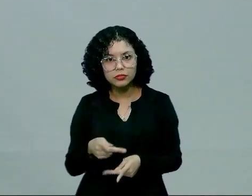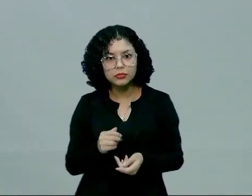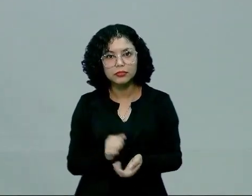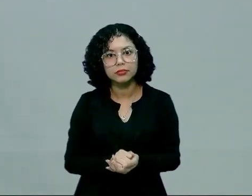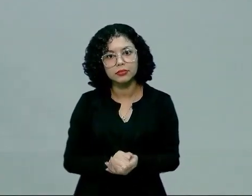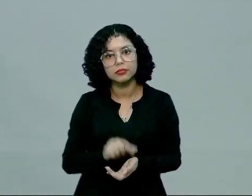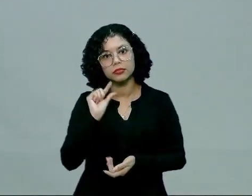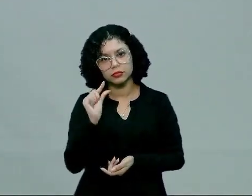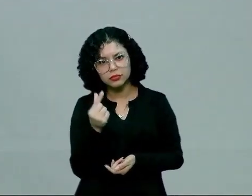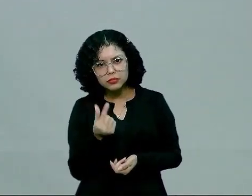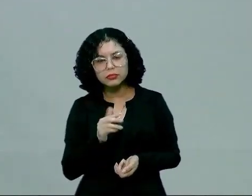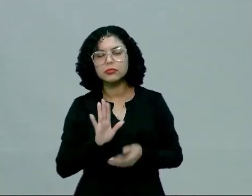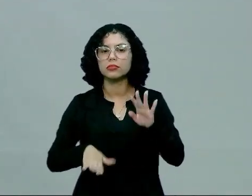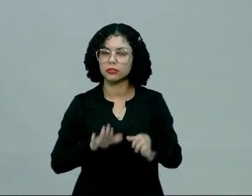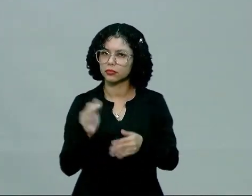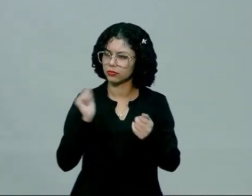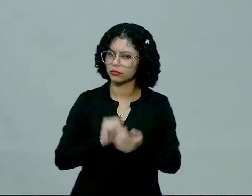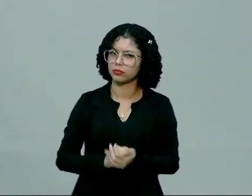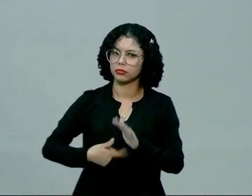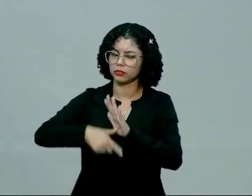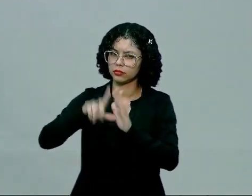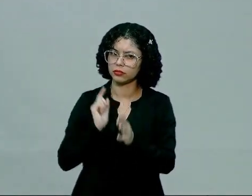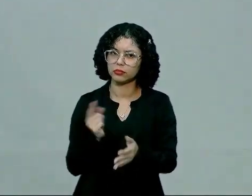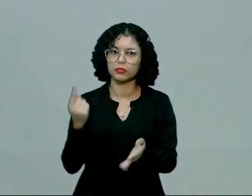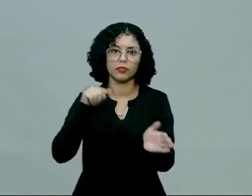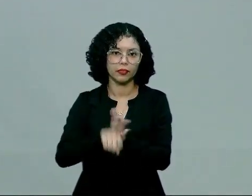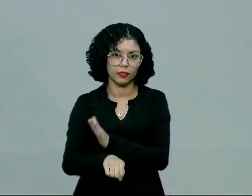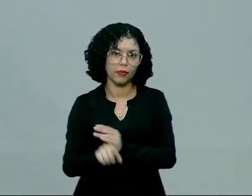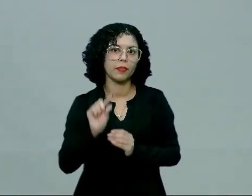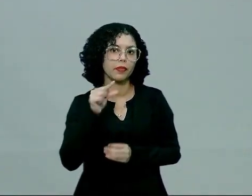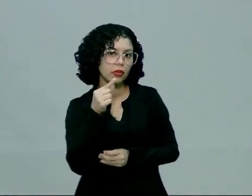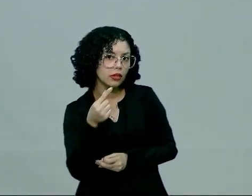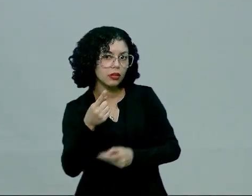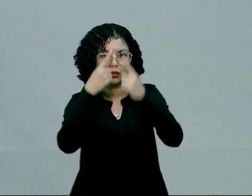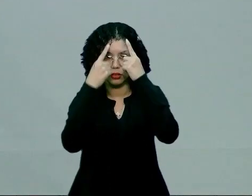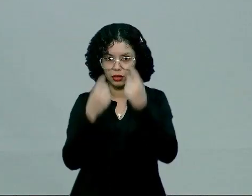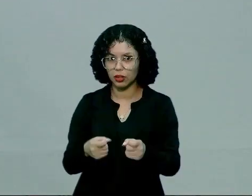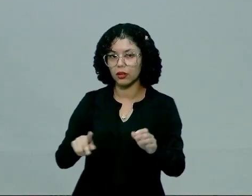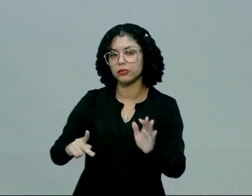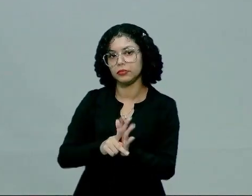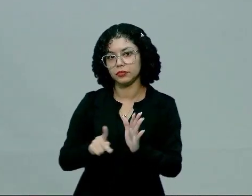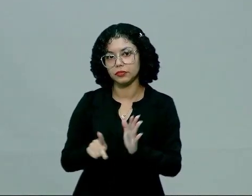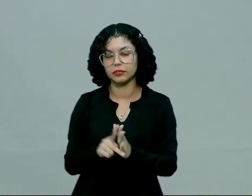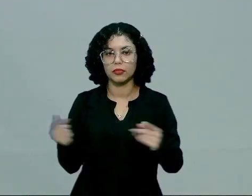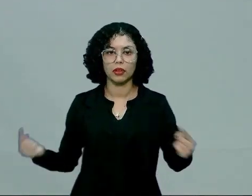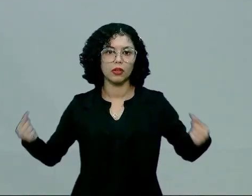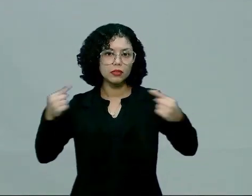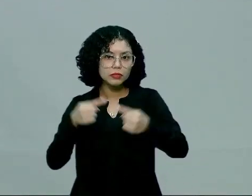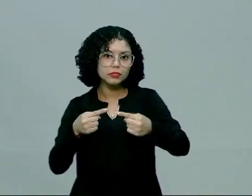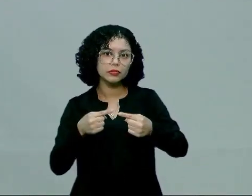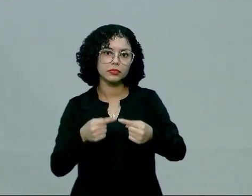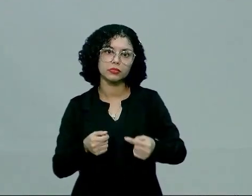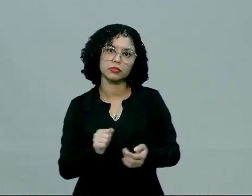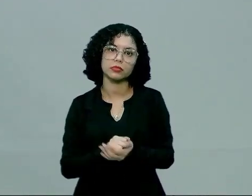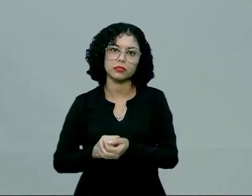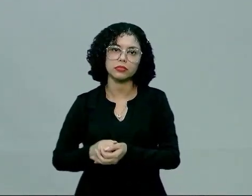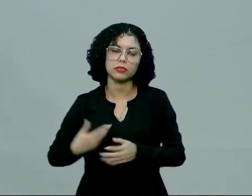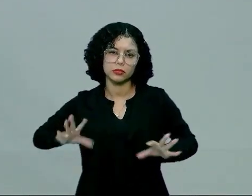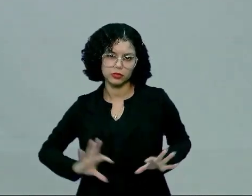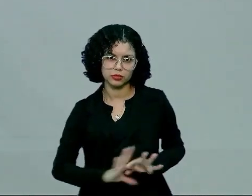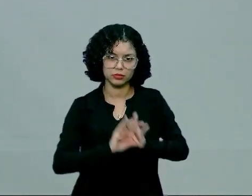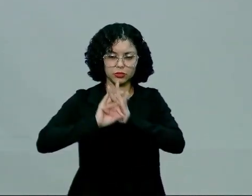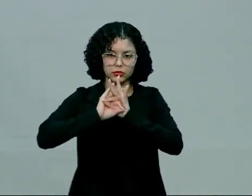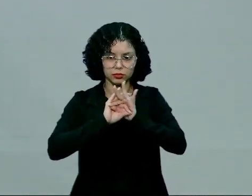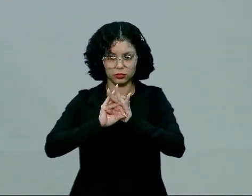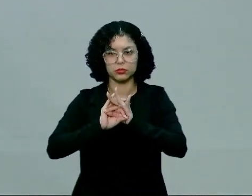pessoas são um pouco alienadas a gente fez anteriormente uma questão falando da violência justamente essa questão muito enraizada